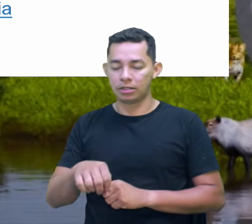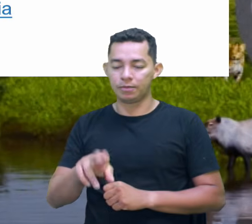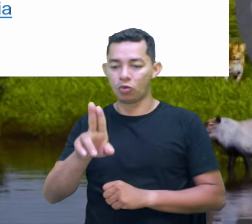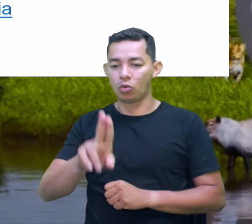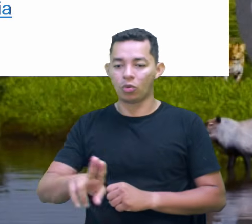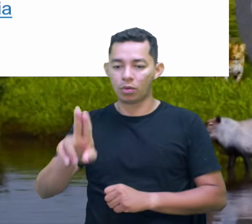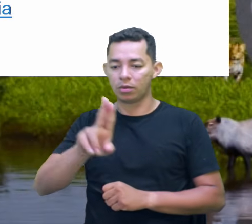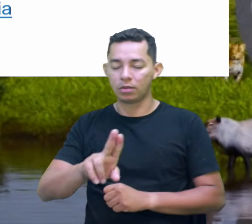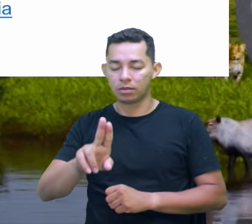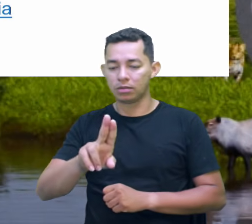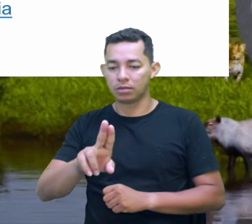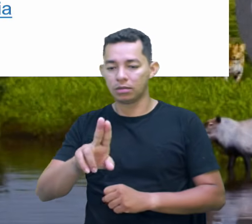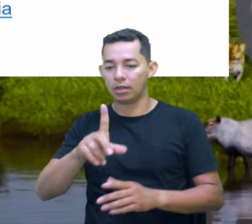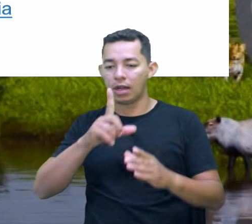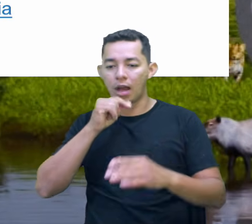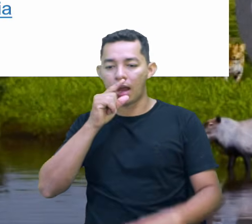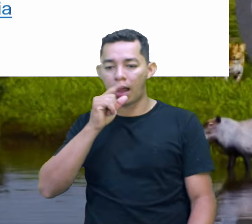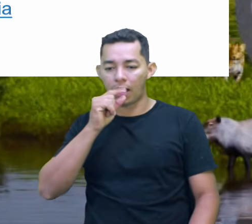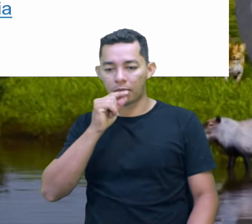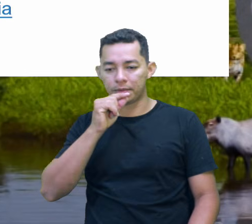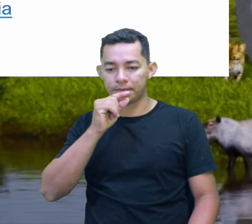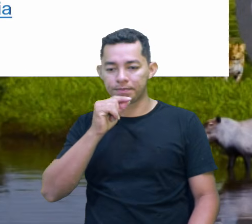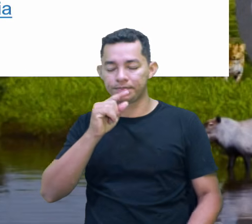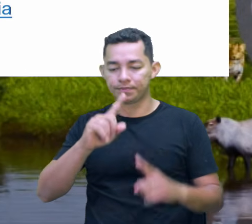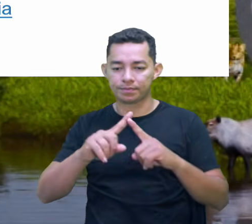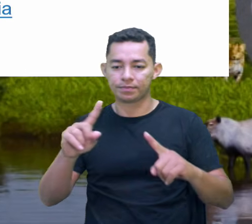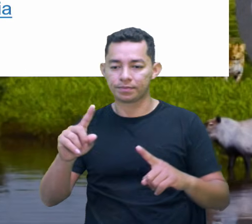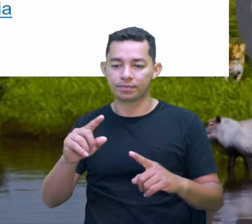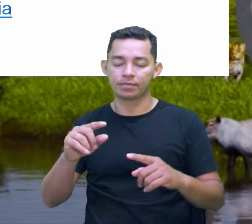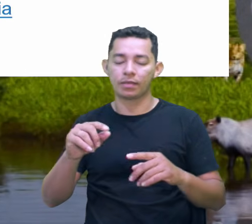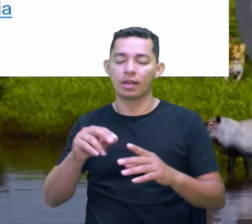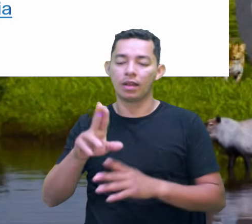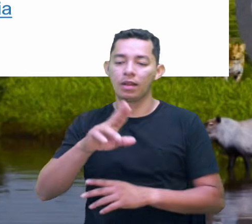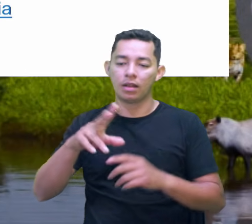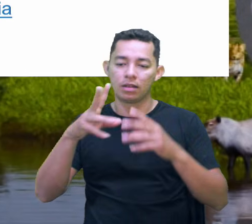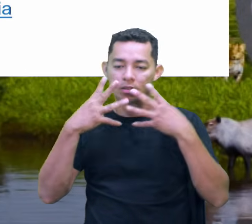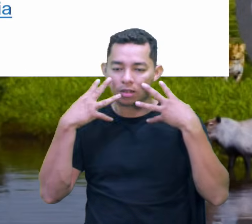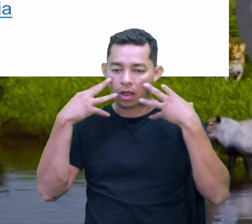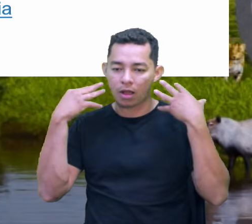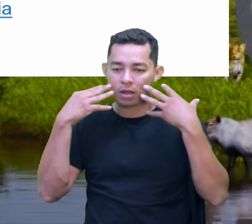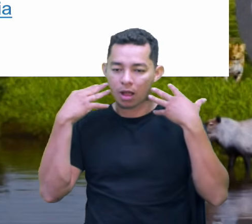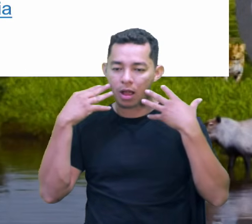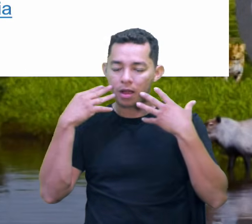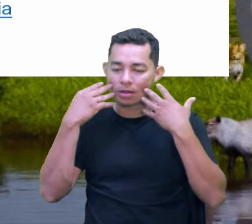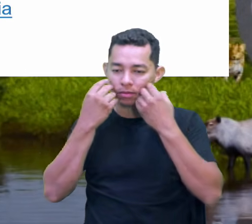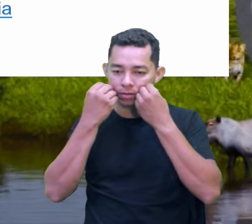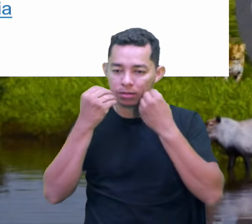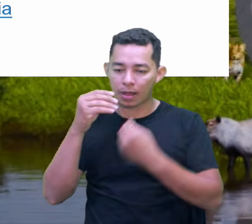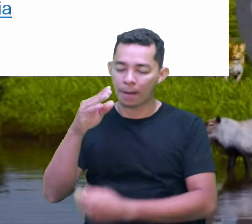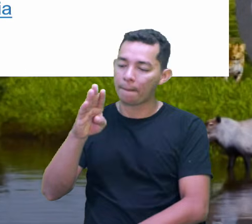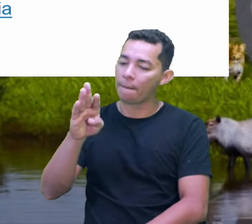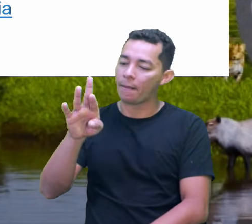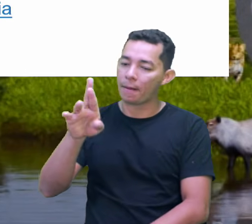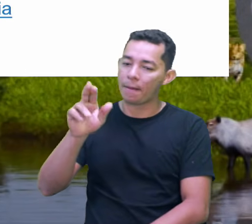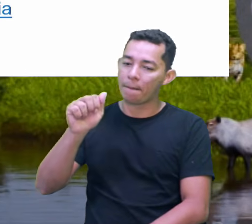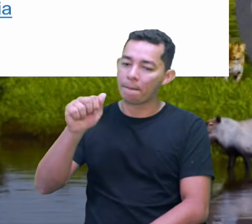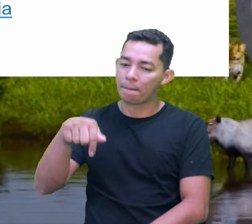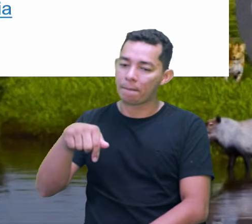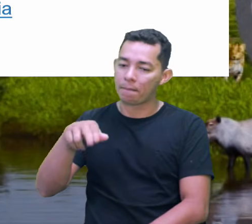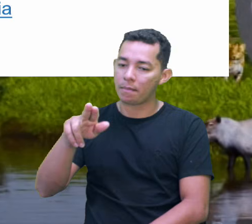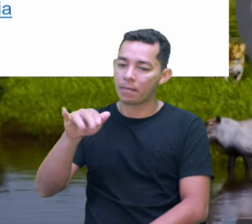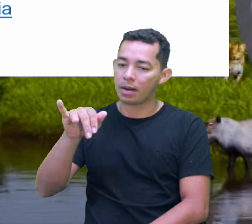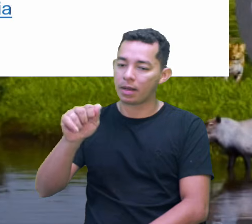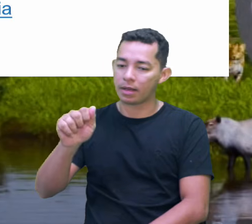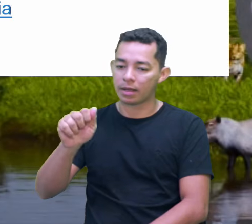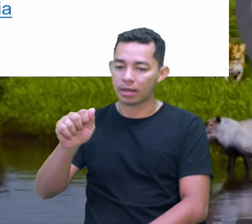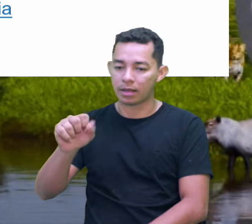né? Aqueles órgãos que os peixes têm ali nas suas laterais ali da sua cabeça. As brânquias, pessoal, elas